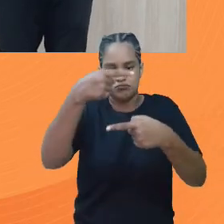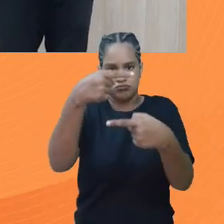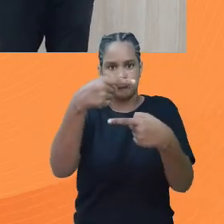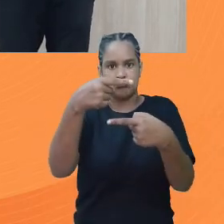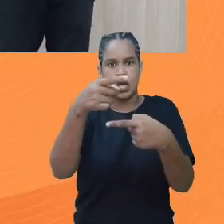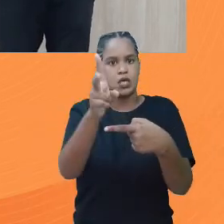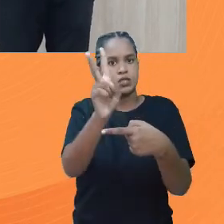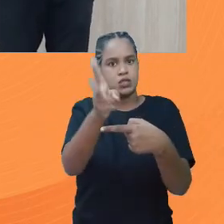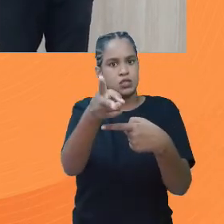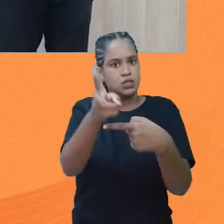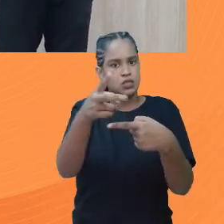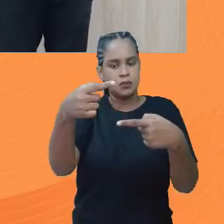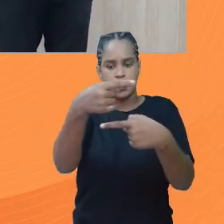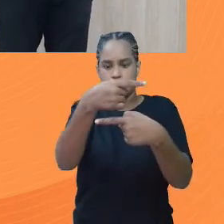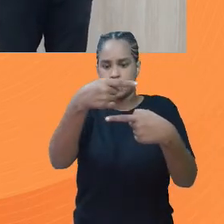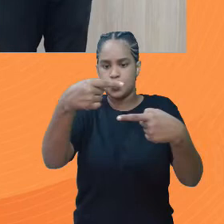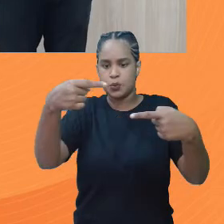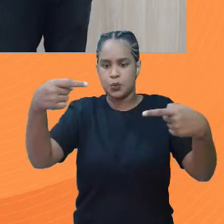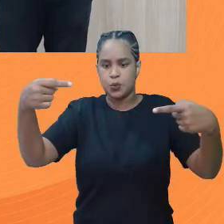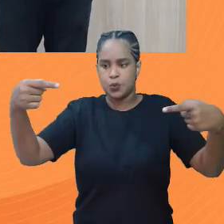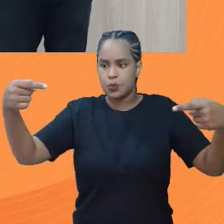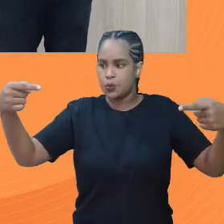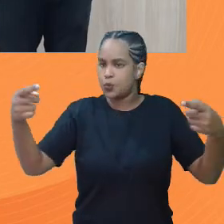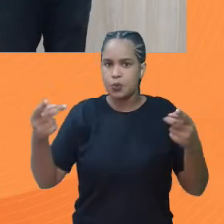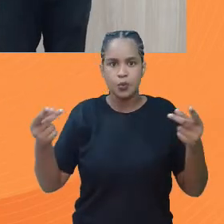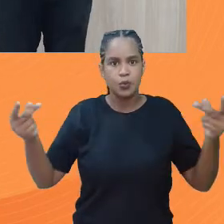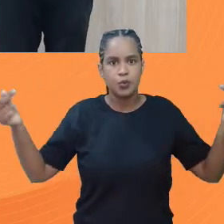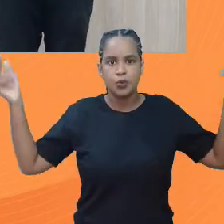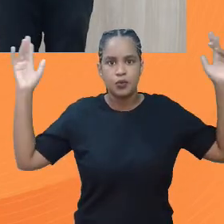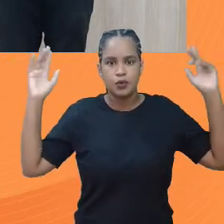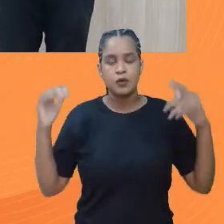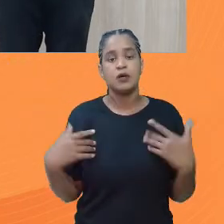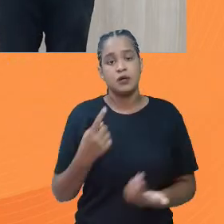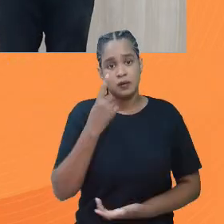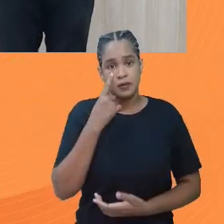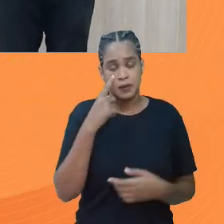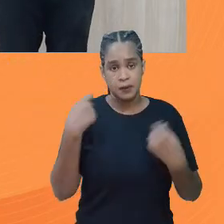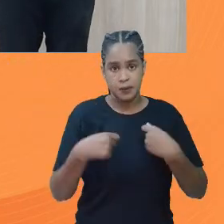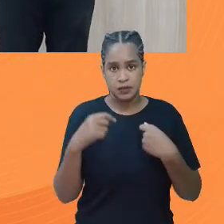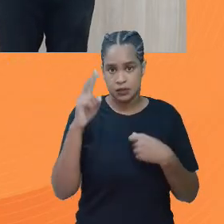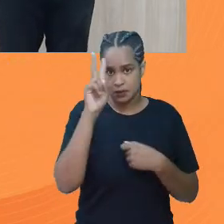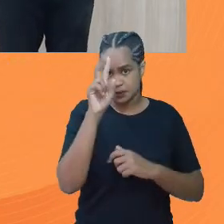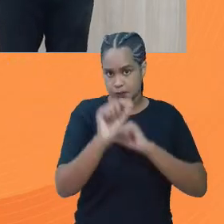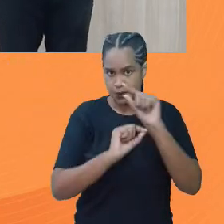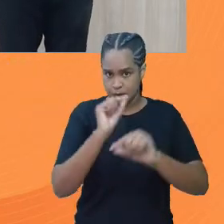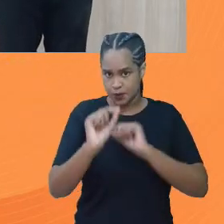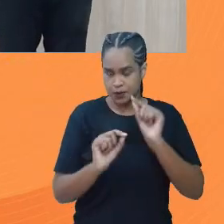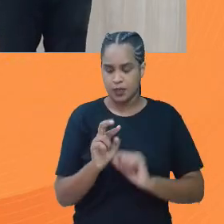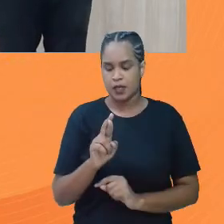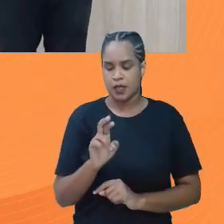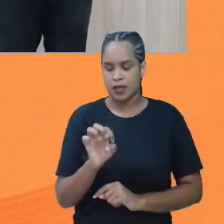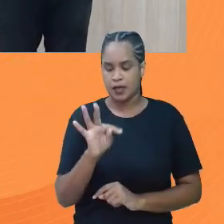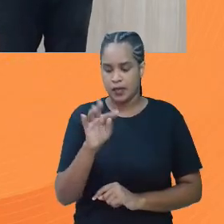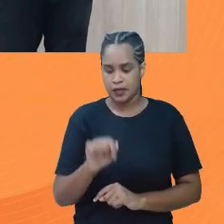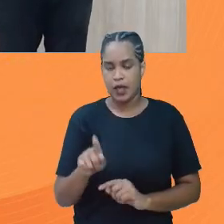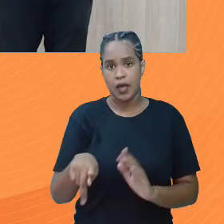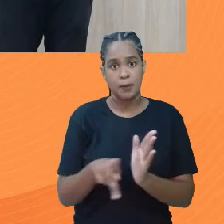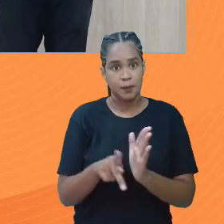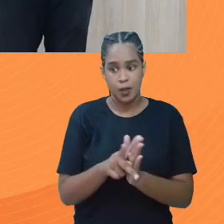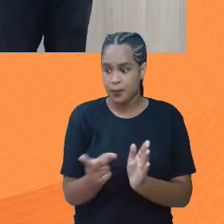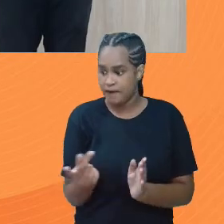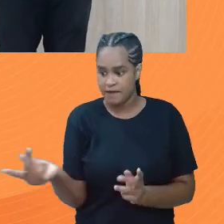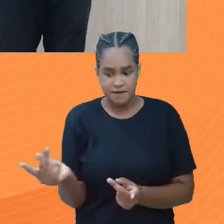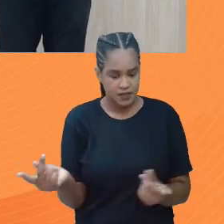Vale salientar uma observação importante, tá? Lembre que as retas, elas são infinitas, tá? Então,